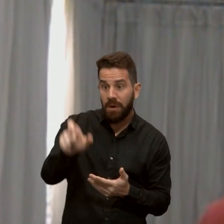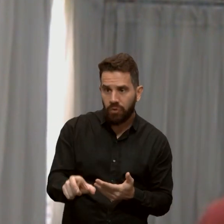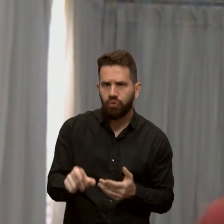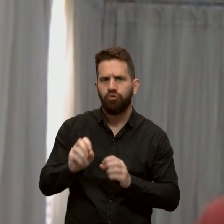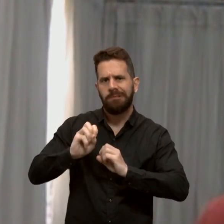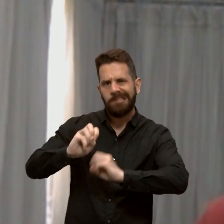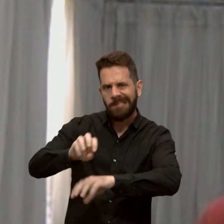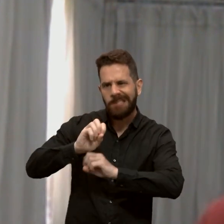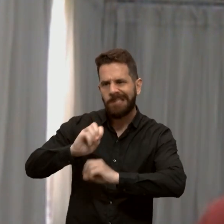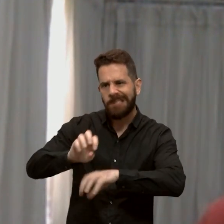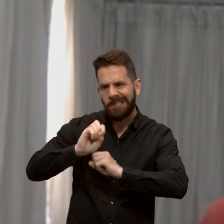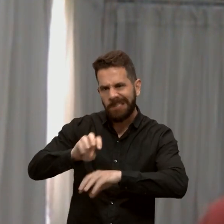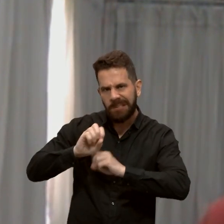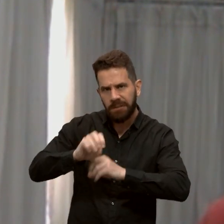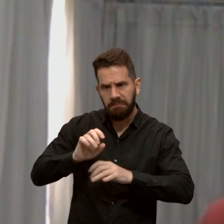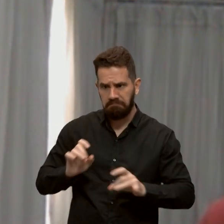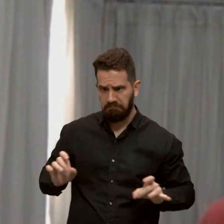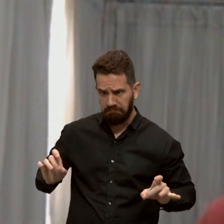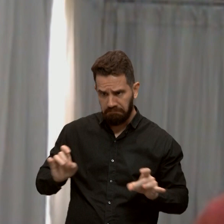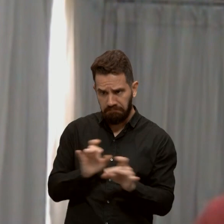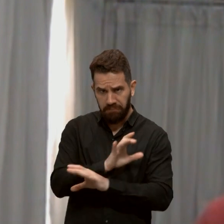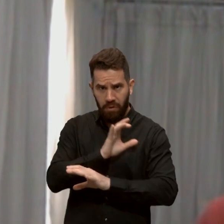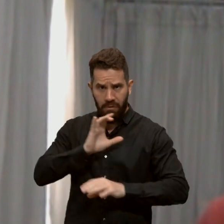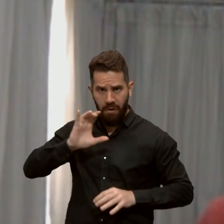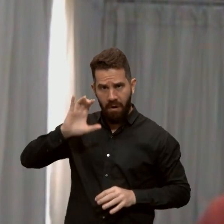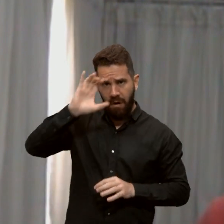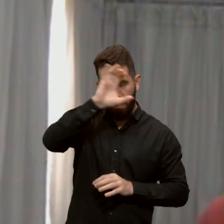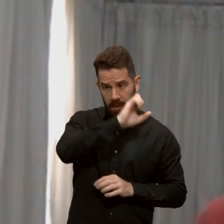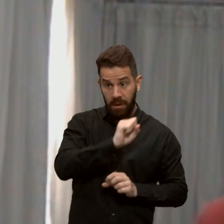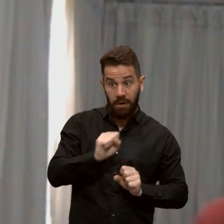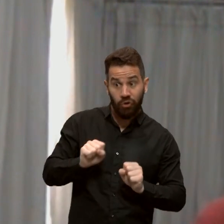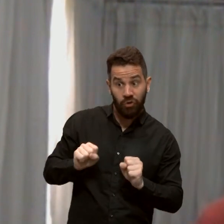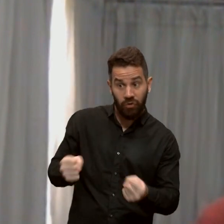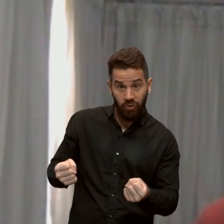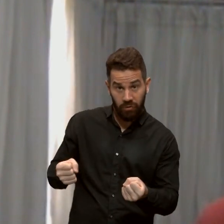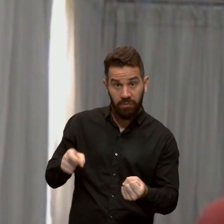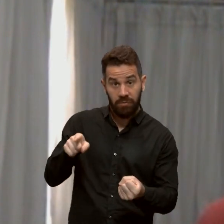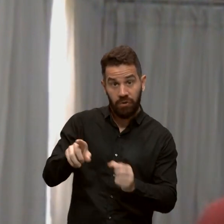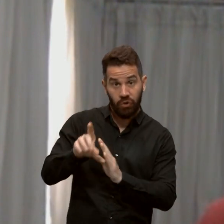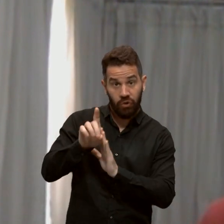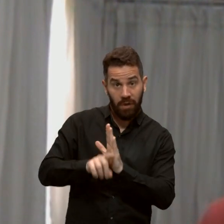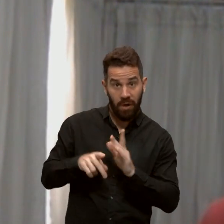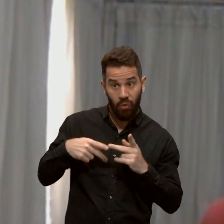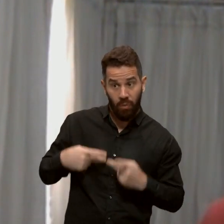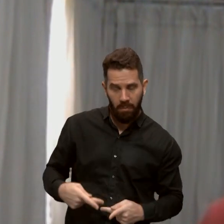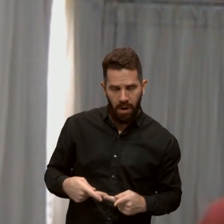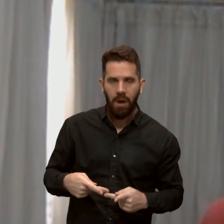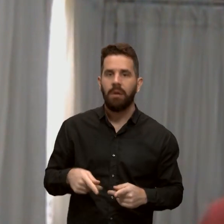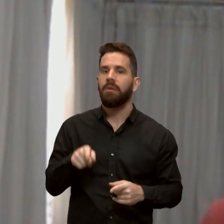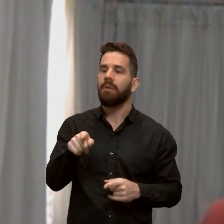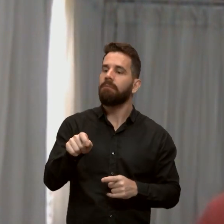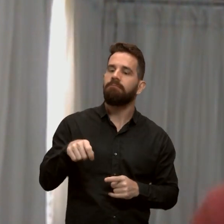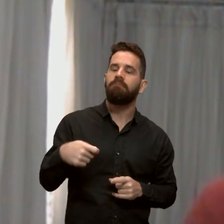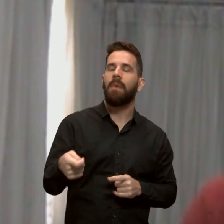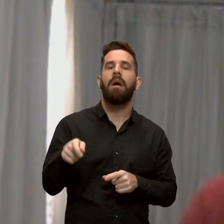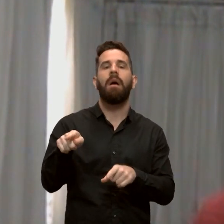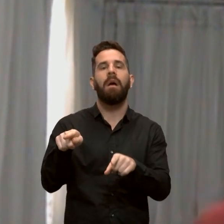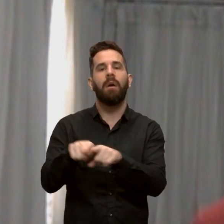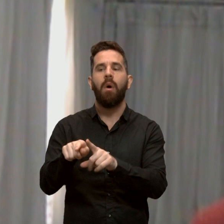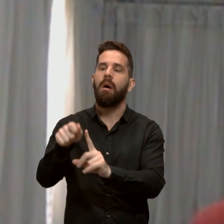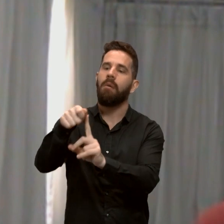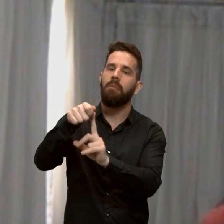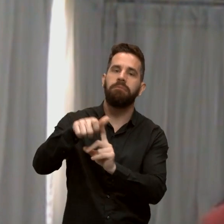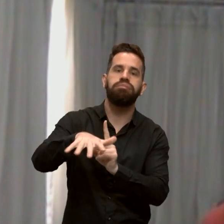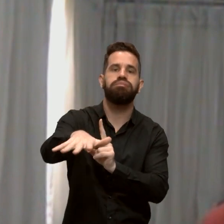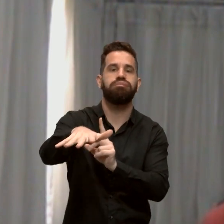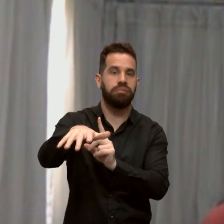você está de alguma forma, criando uma rede, porque este defensor vai ser um